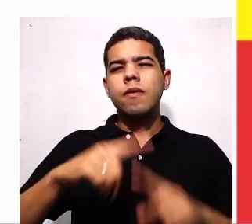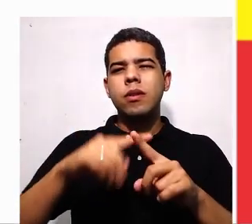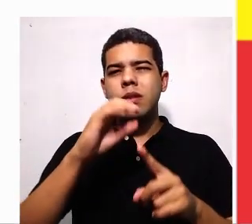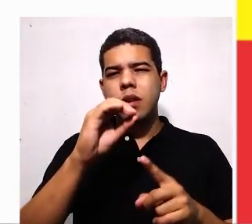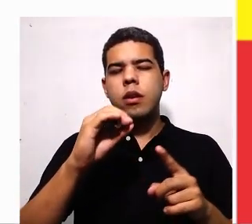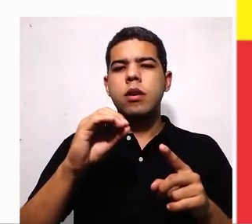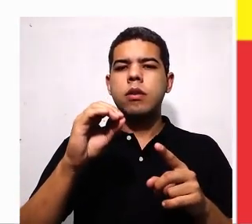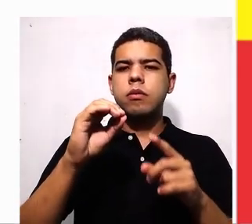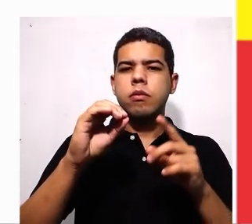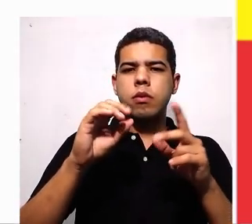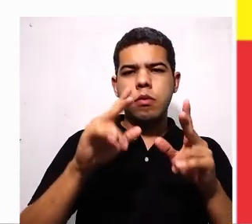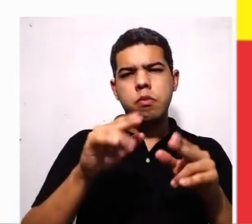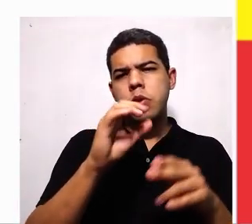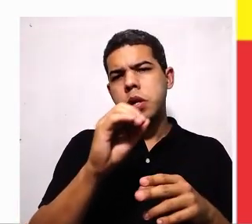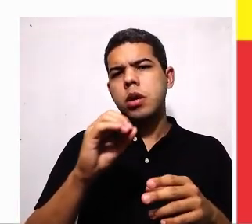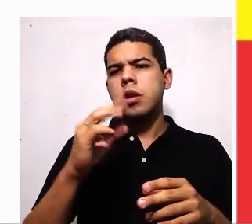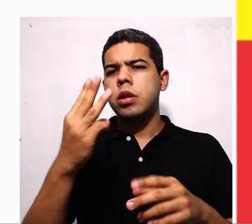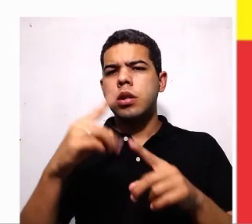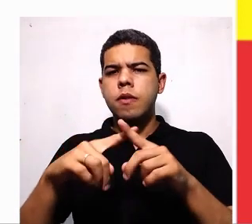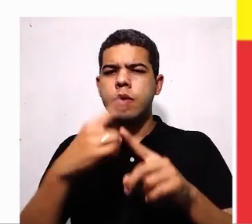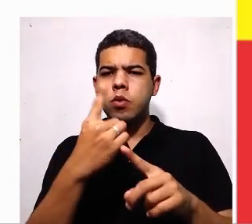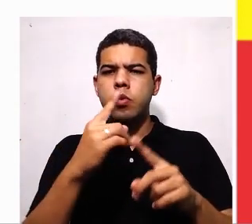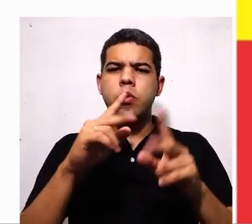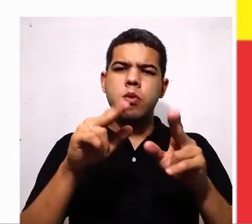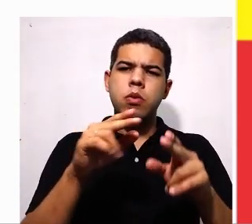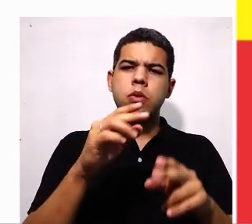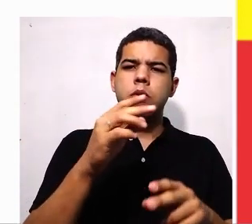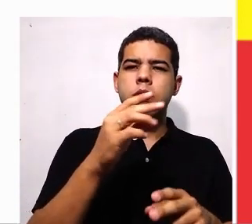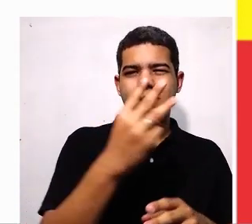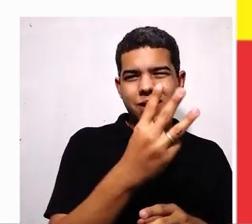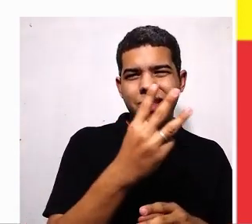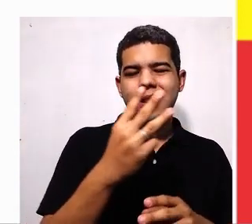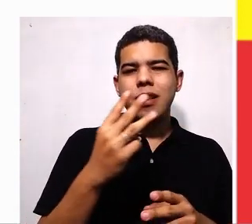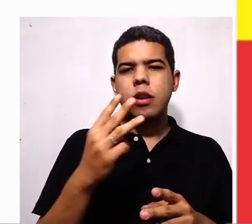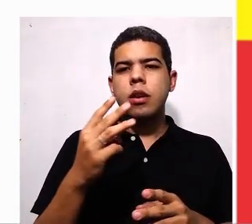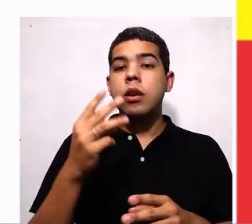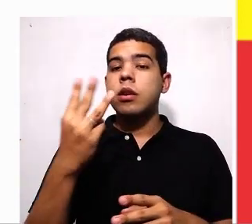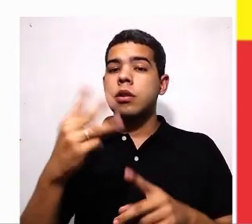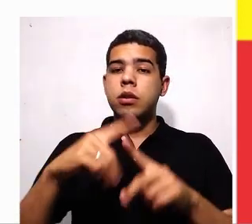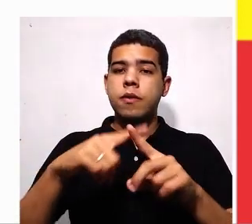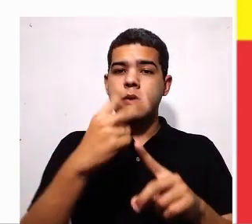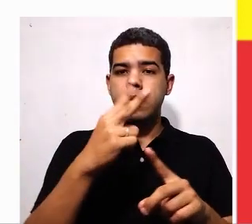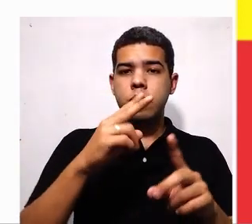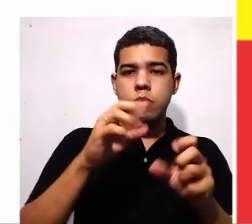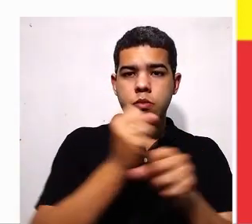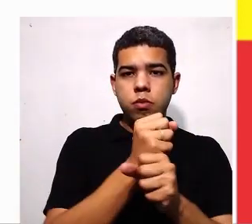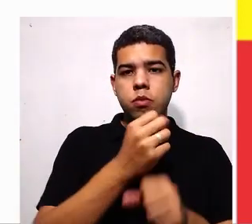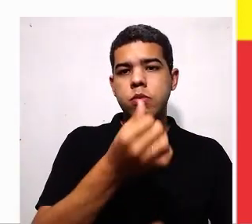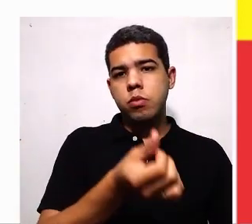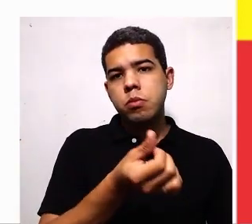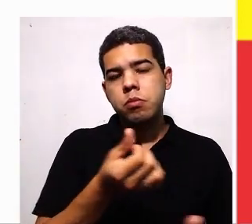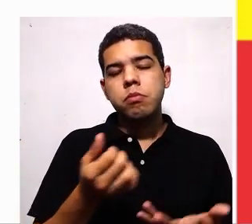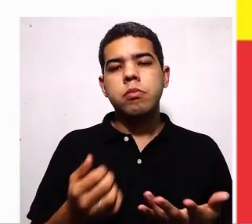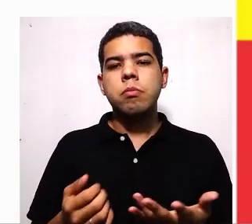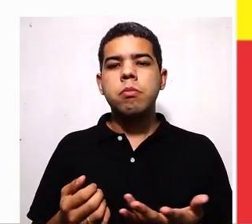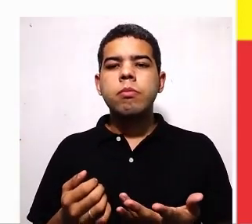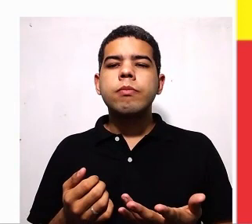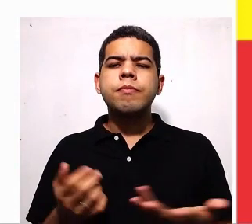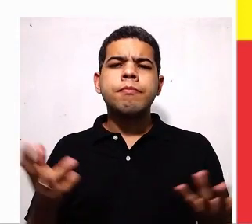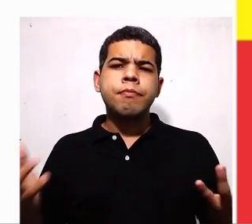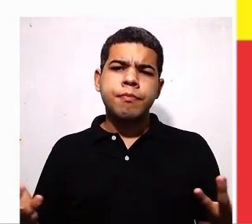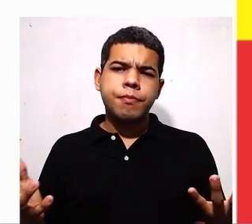0, 3 vezes 1 é 1, nesse caso, 3 vezes 1 é 3, 3 vezes 2 é 6, beleza?